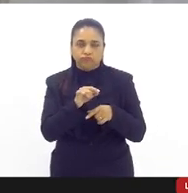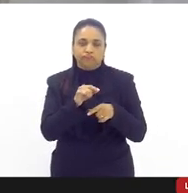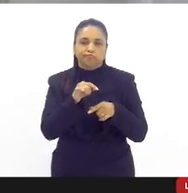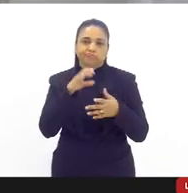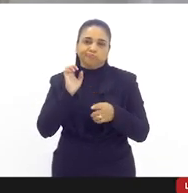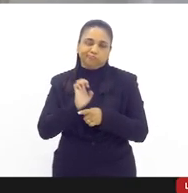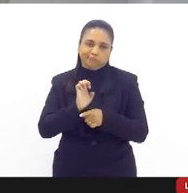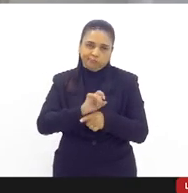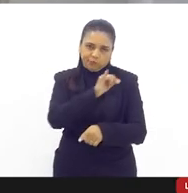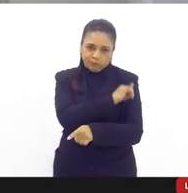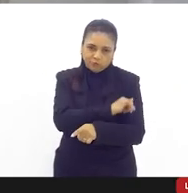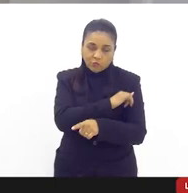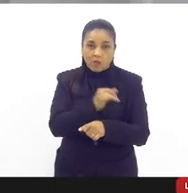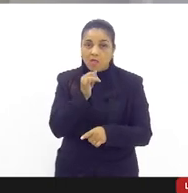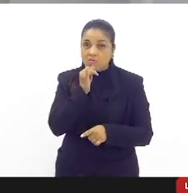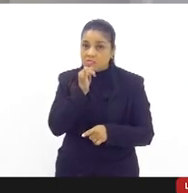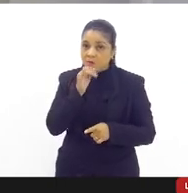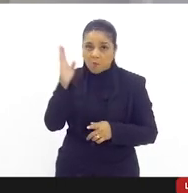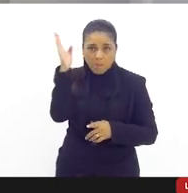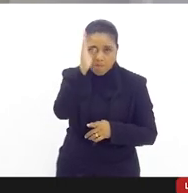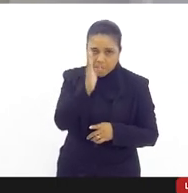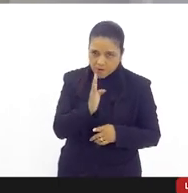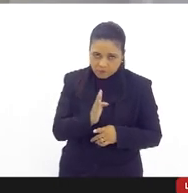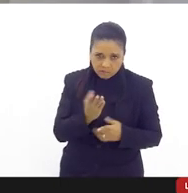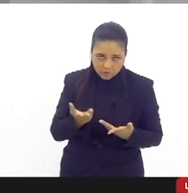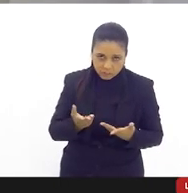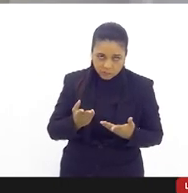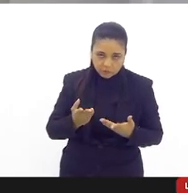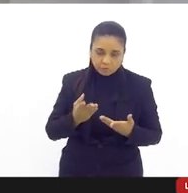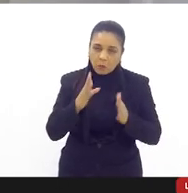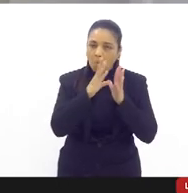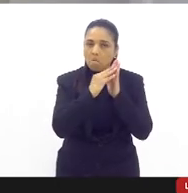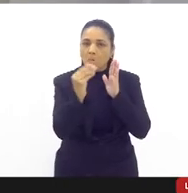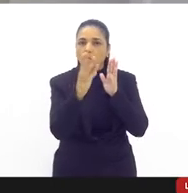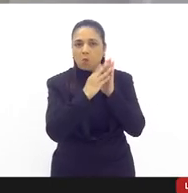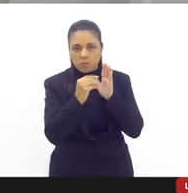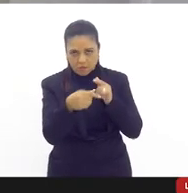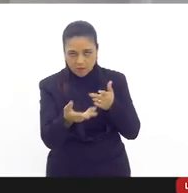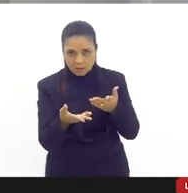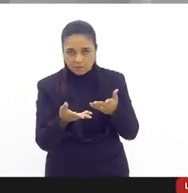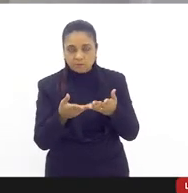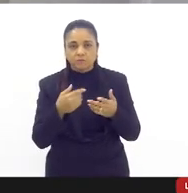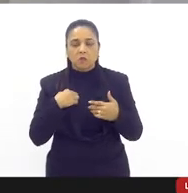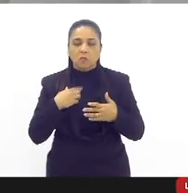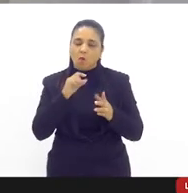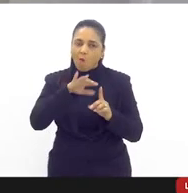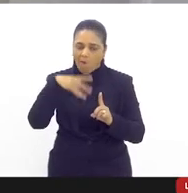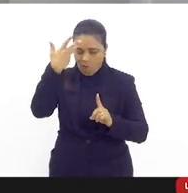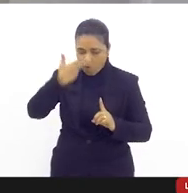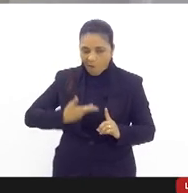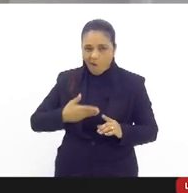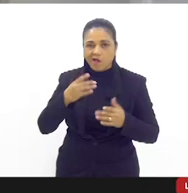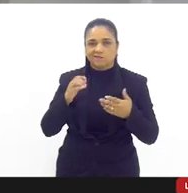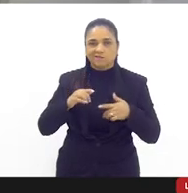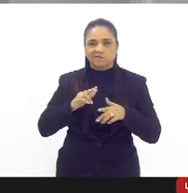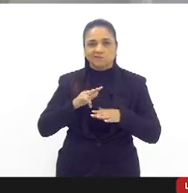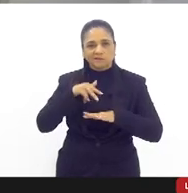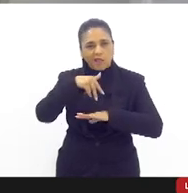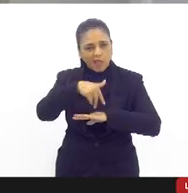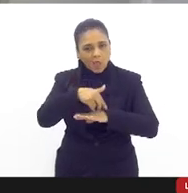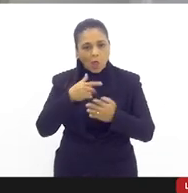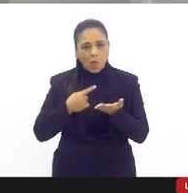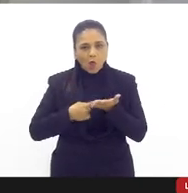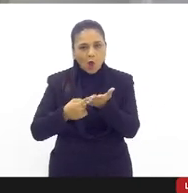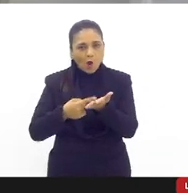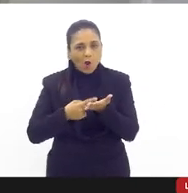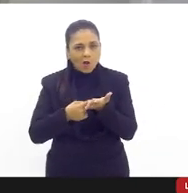o país inteiro na verdade então é uma grande honra estar aqui e gostaria de dizer que todos nós estamos comprometidos com